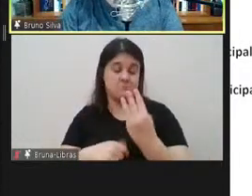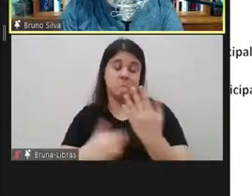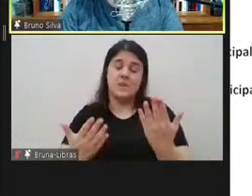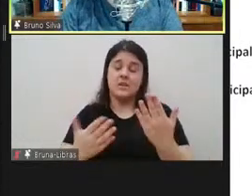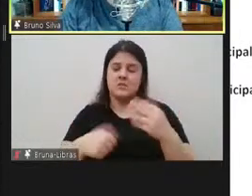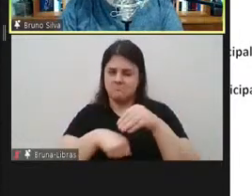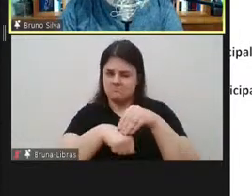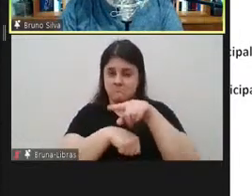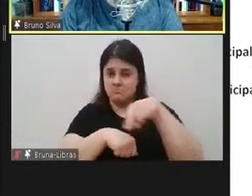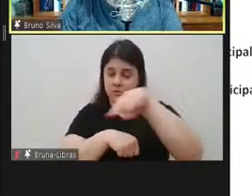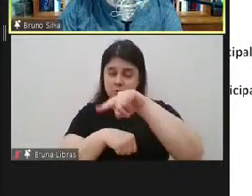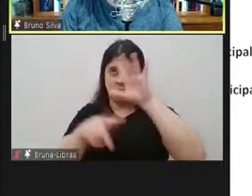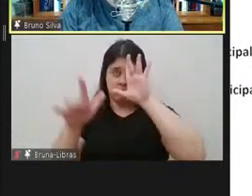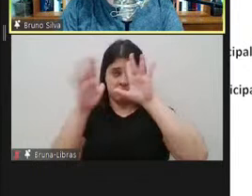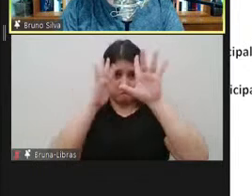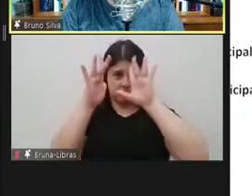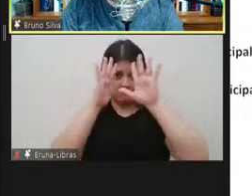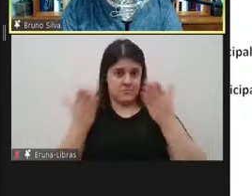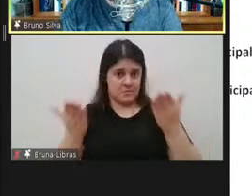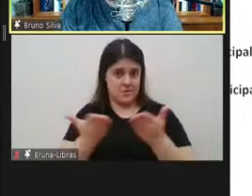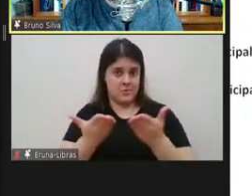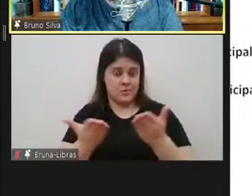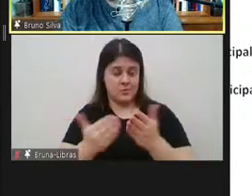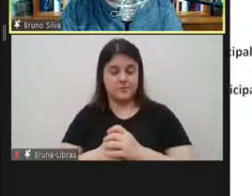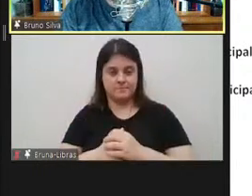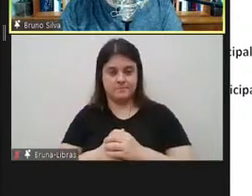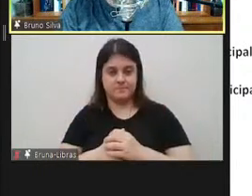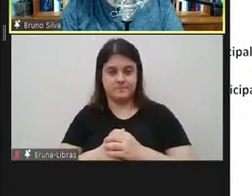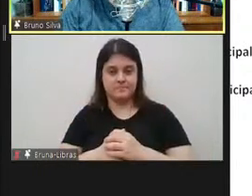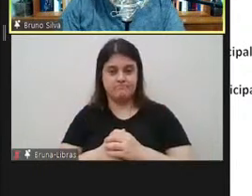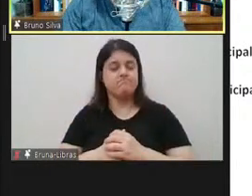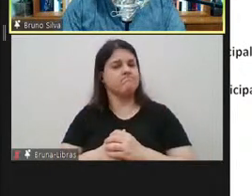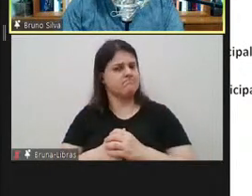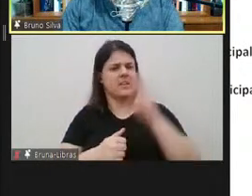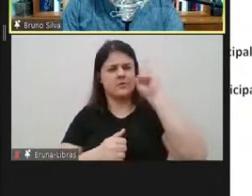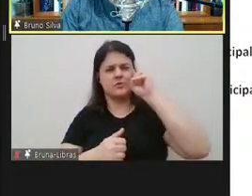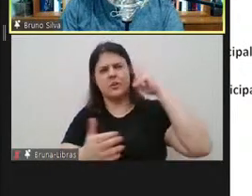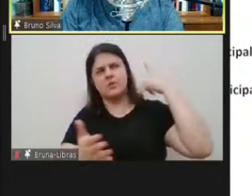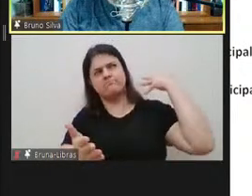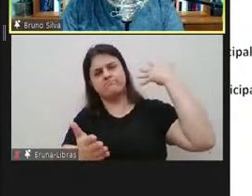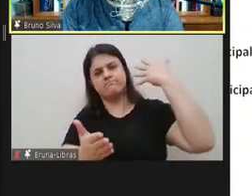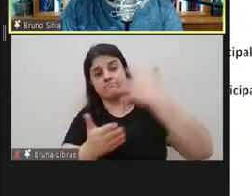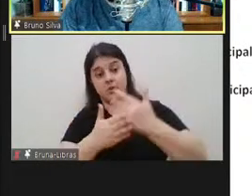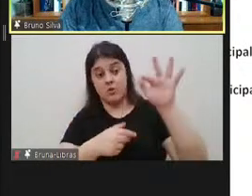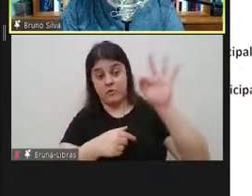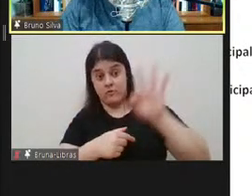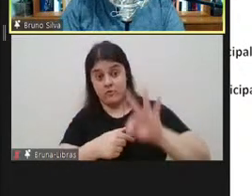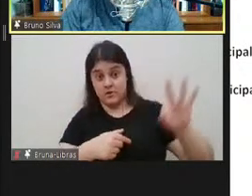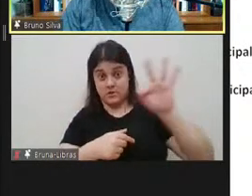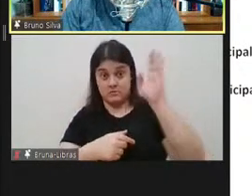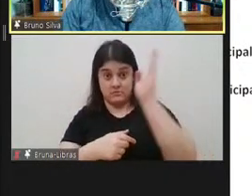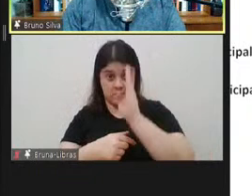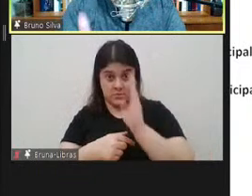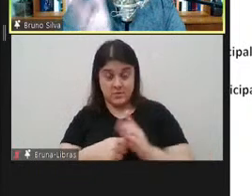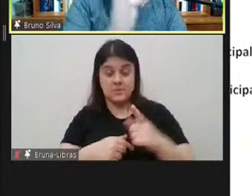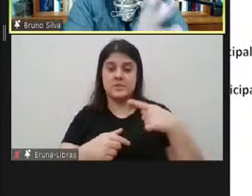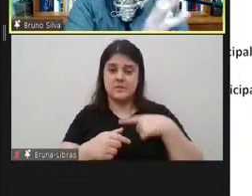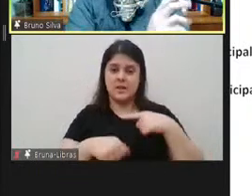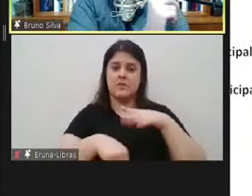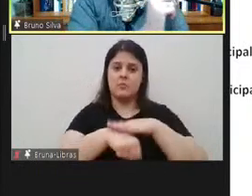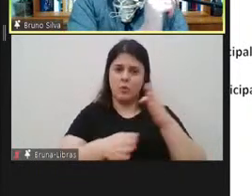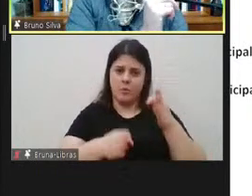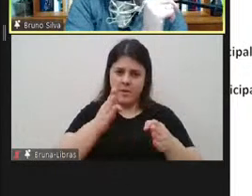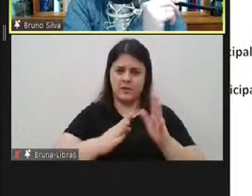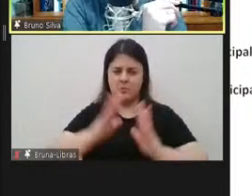uma reflexão para nós nesse momento que nós estamos falando aqui é historicamente o federalismo brasileiro foi marcado por momentos